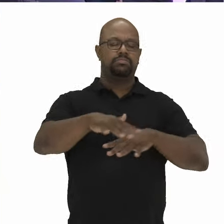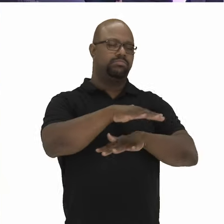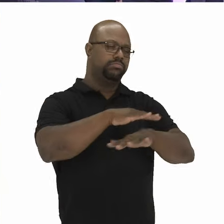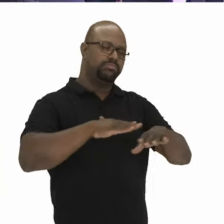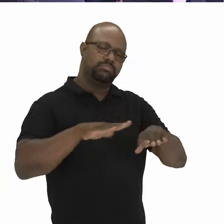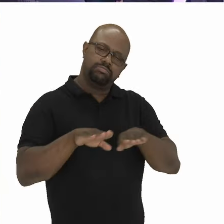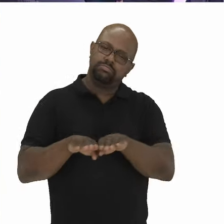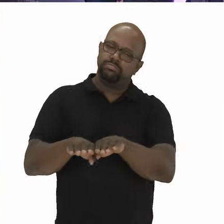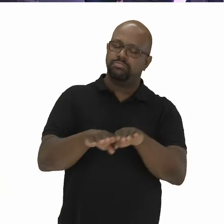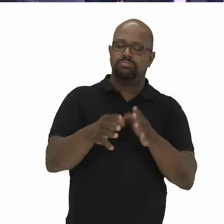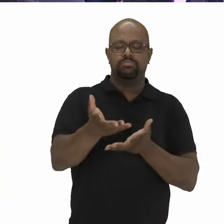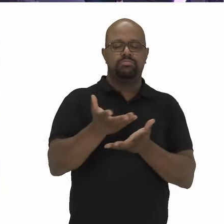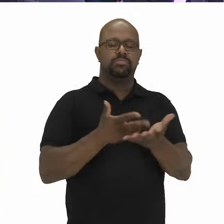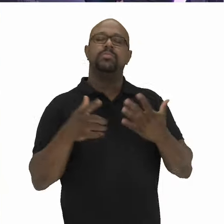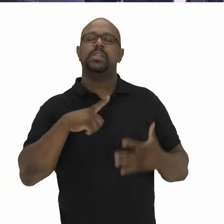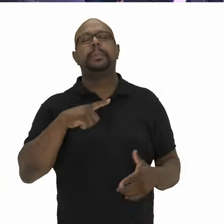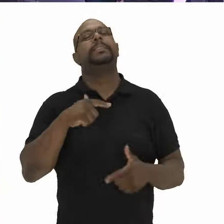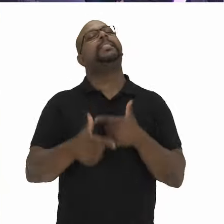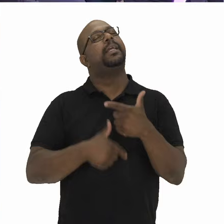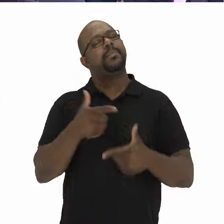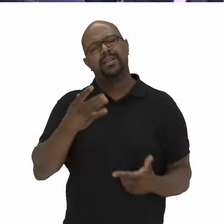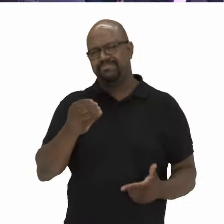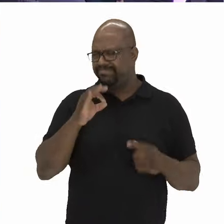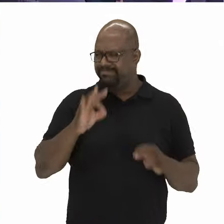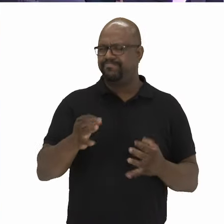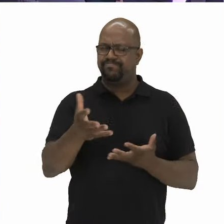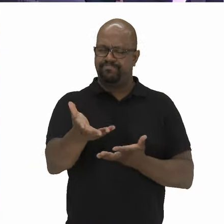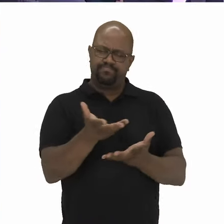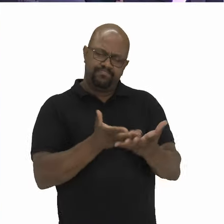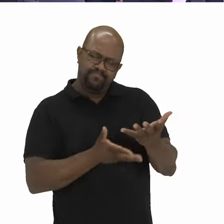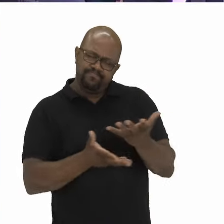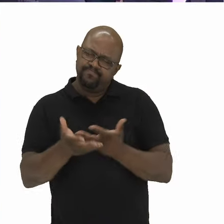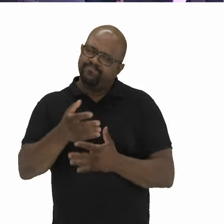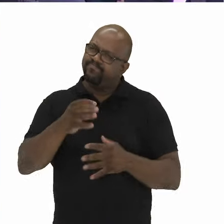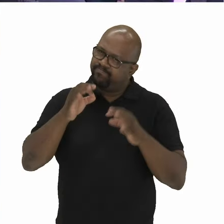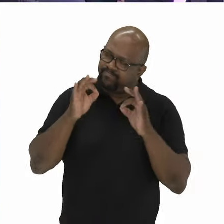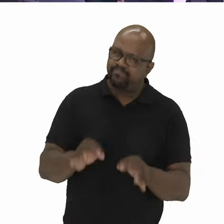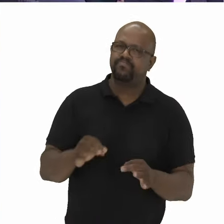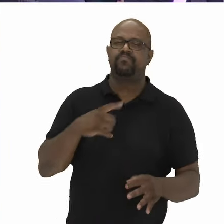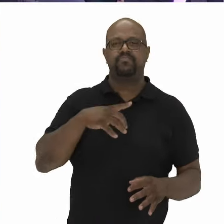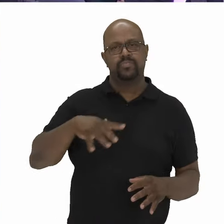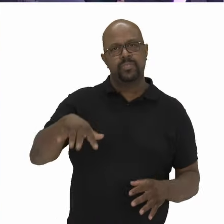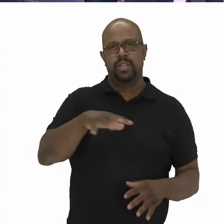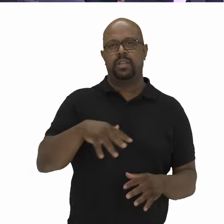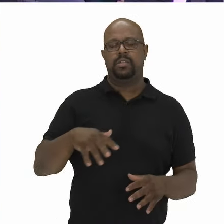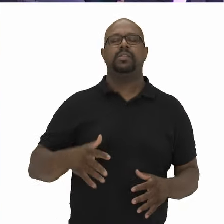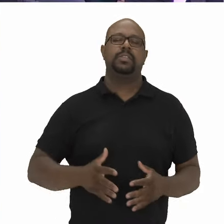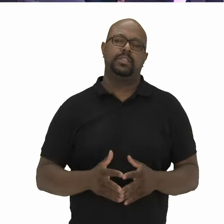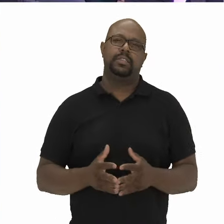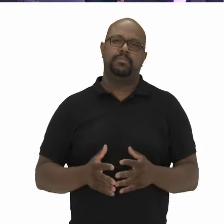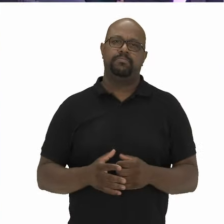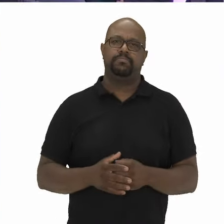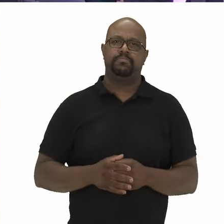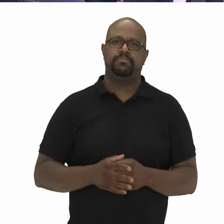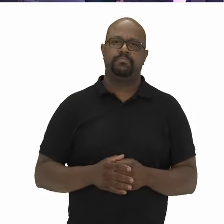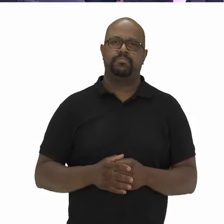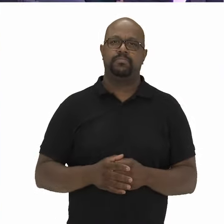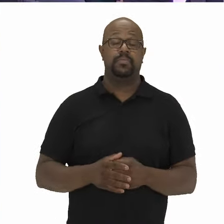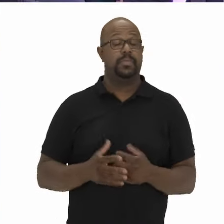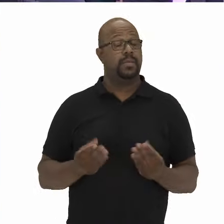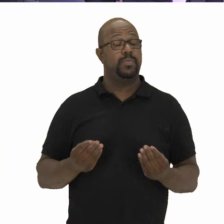mais horizontal né Nós temos esse trabalho bem horizontal não temos essa escala vertical no